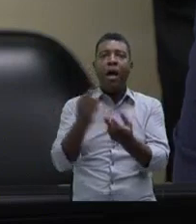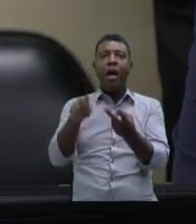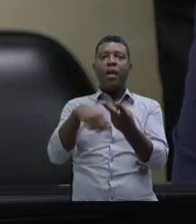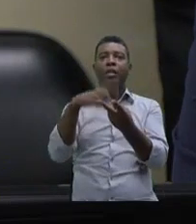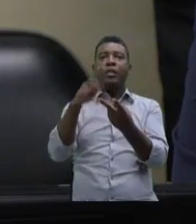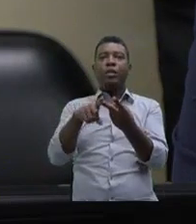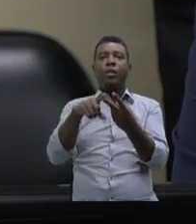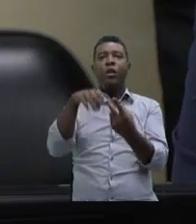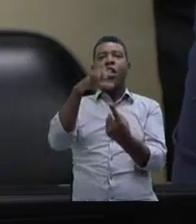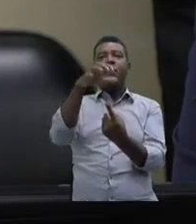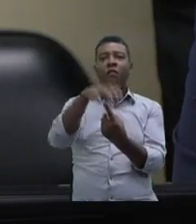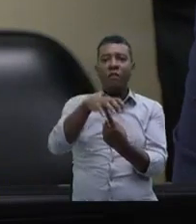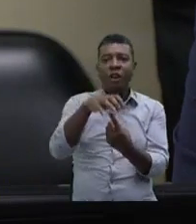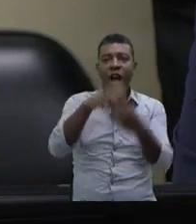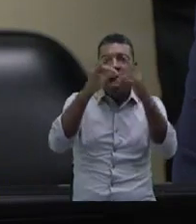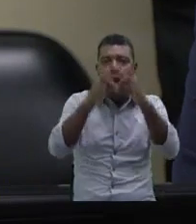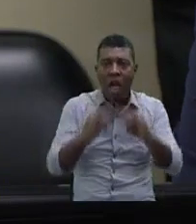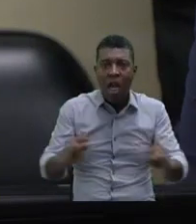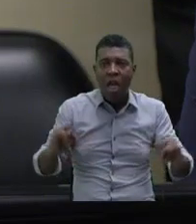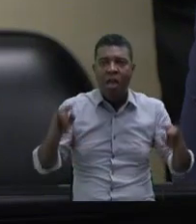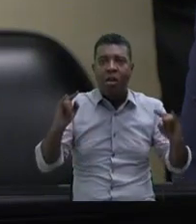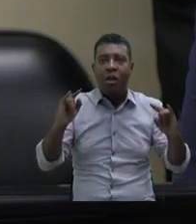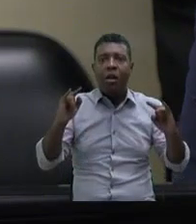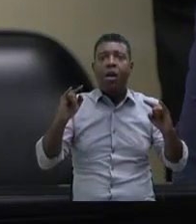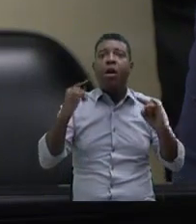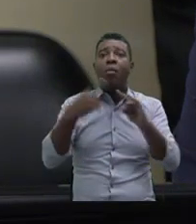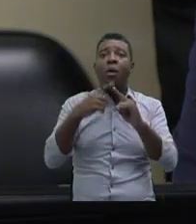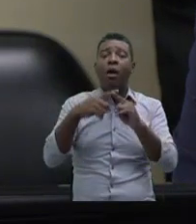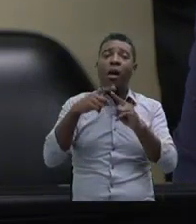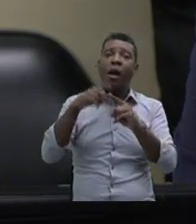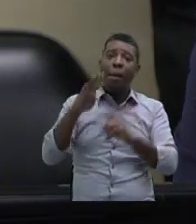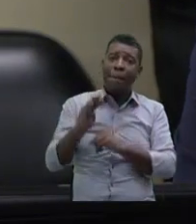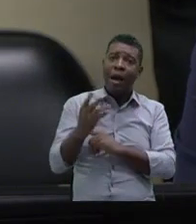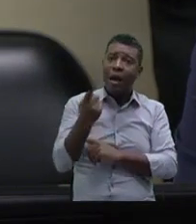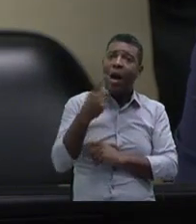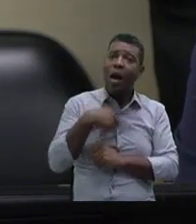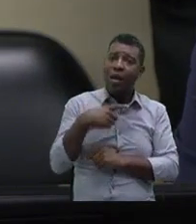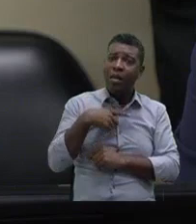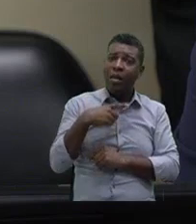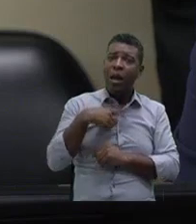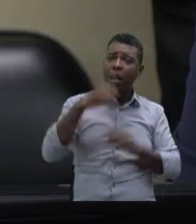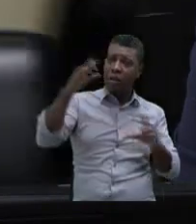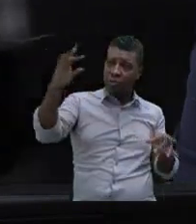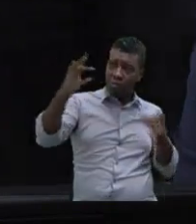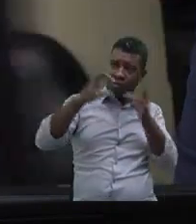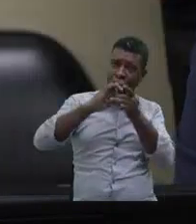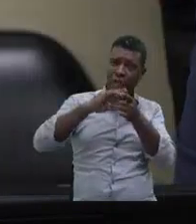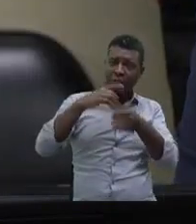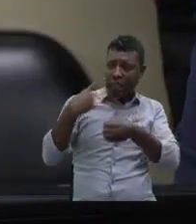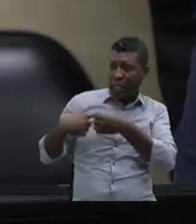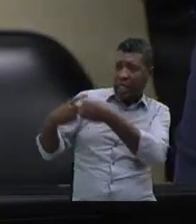porque Belo Horizonte hoje tem um aeroporto, como você mesmo disse, tem um hub de várias cidades do Brasil.